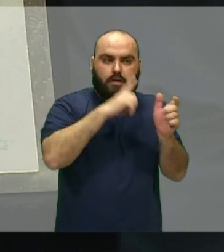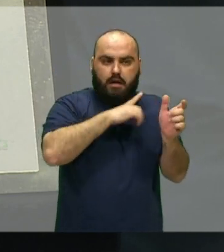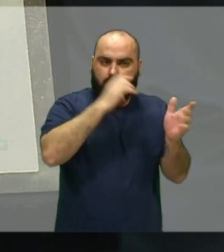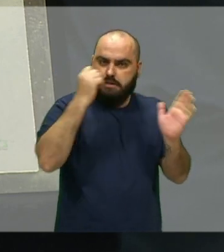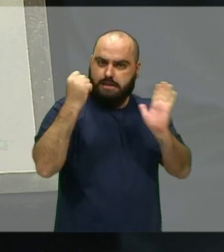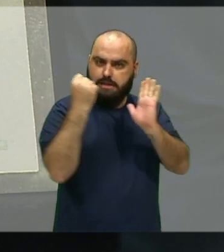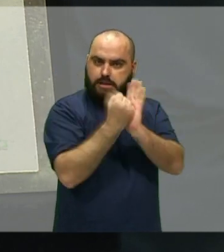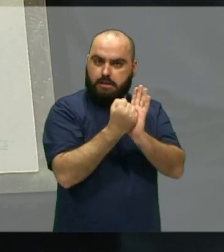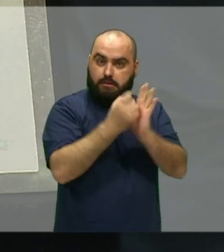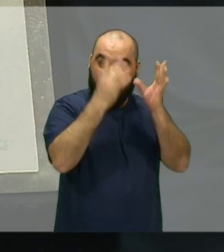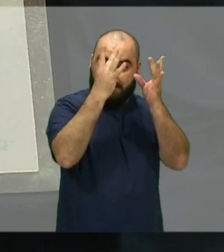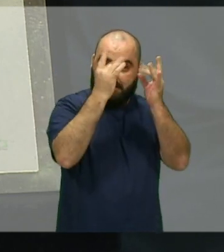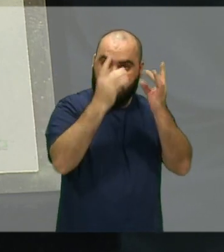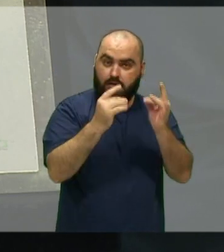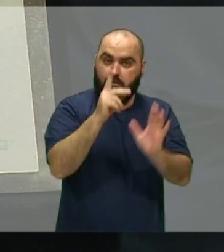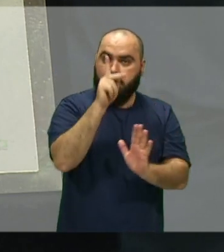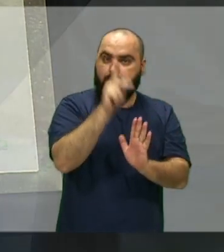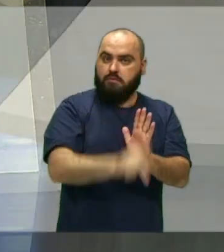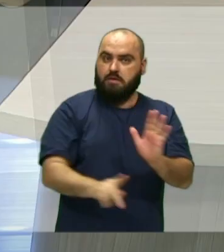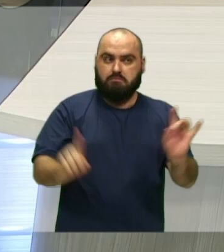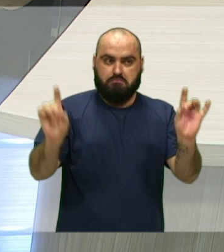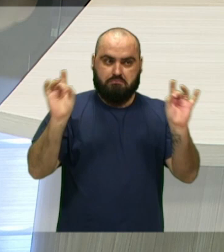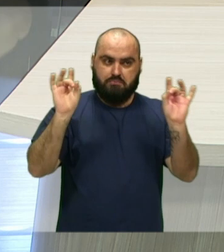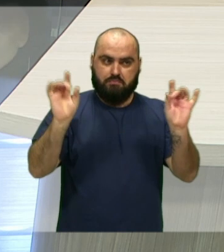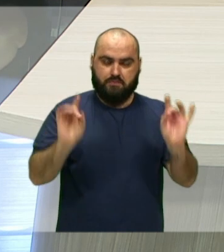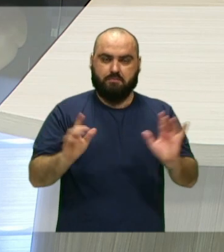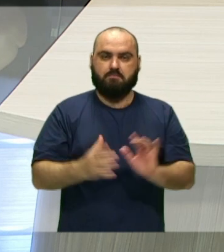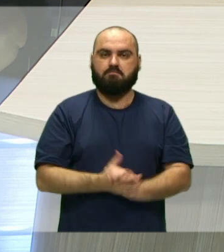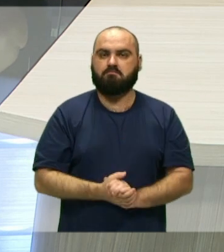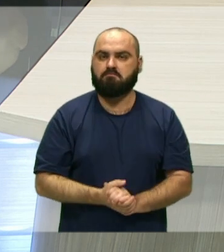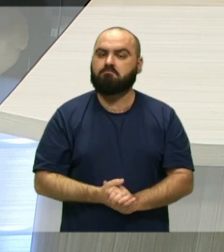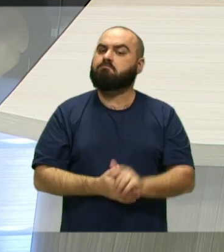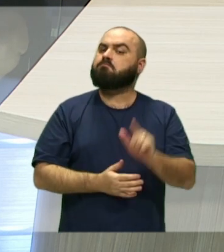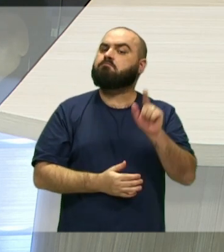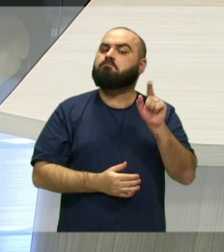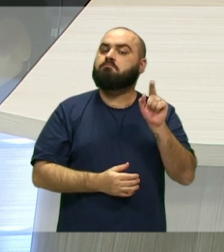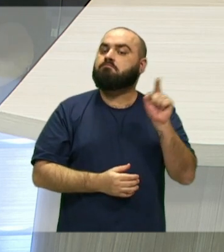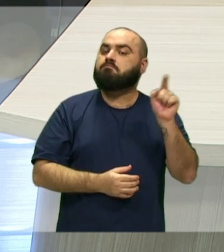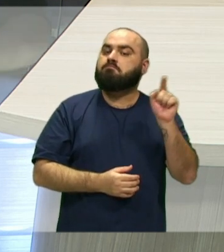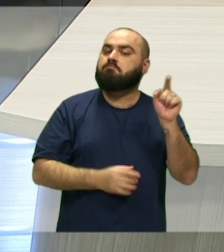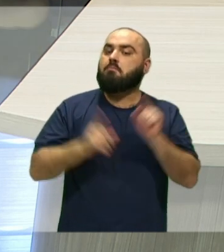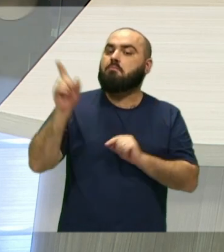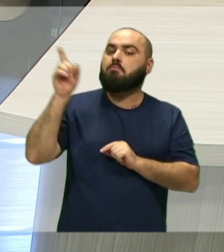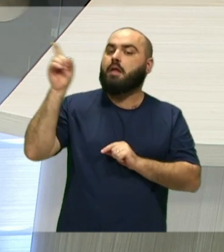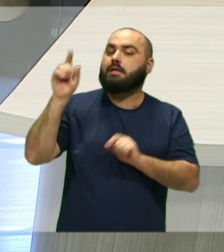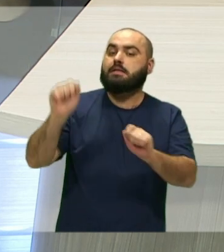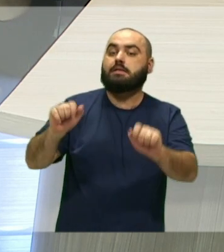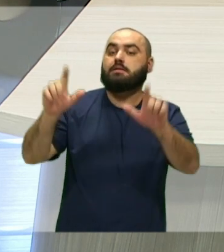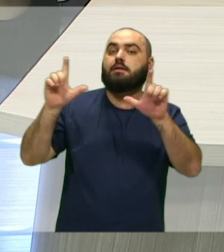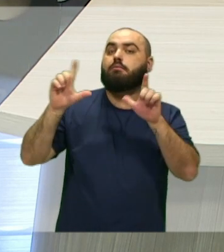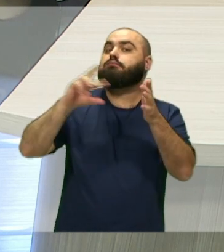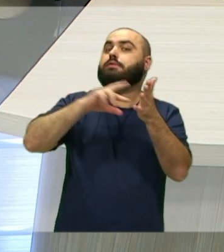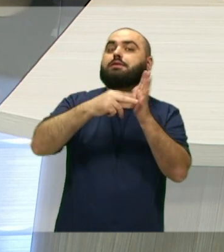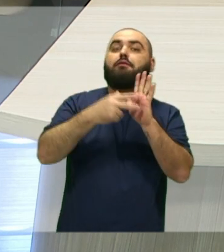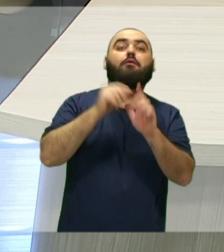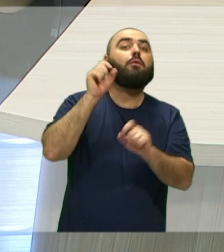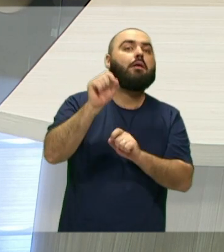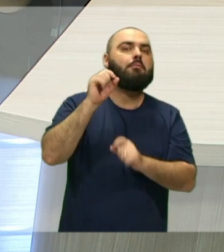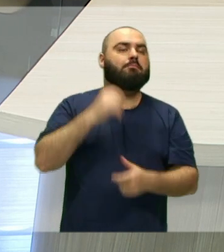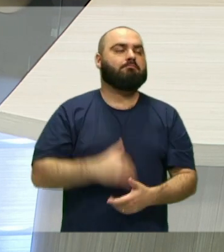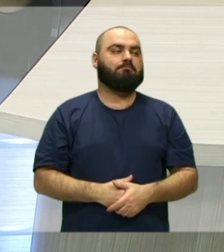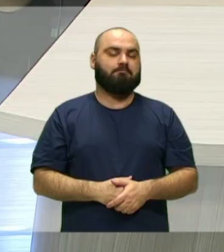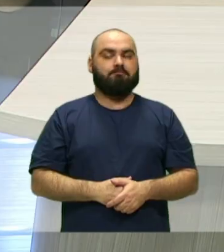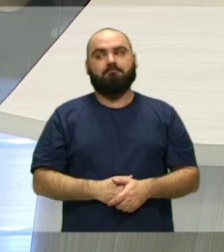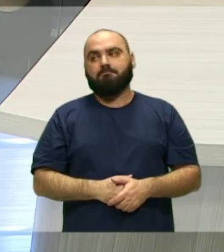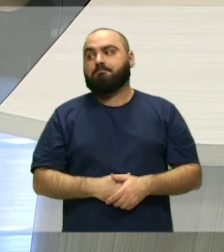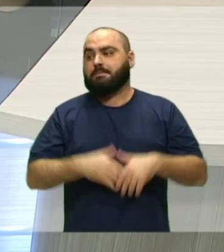destaque por projeto inovador qual o significado desse reconhecimento Felipe eh assim a